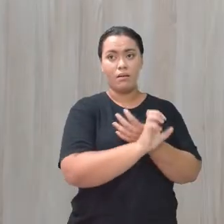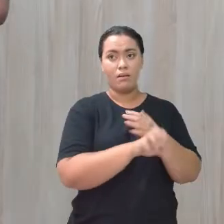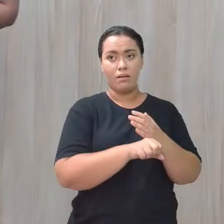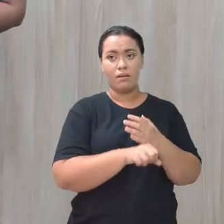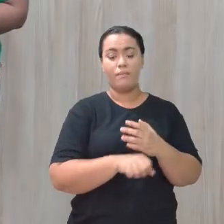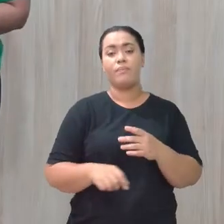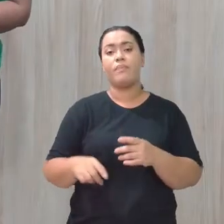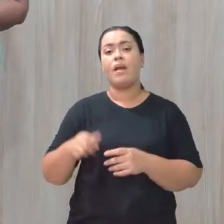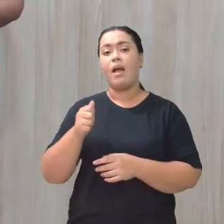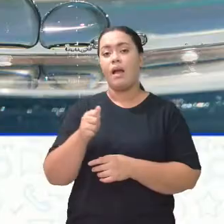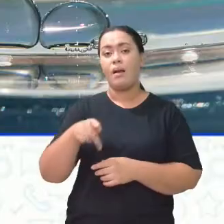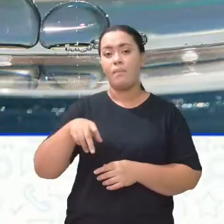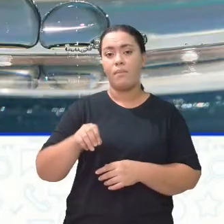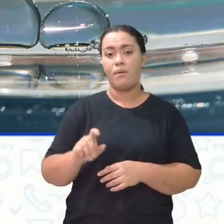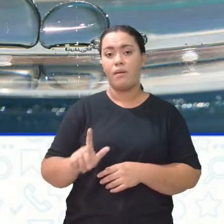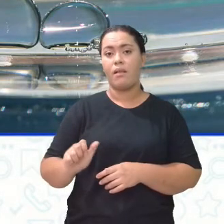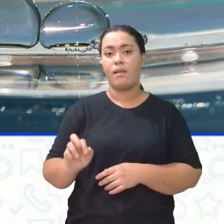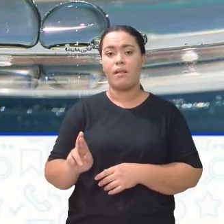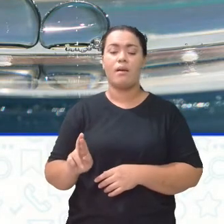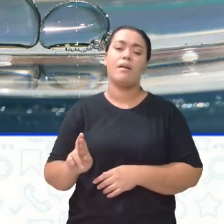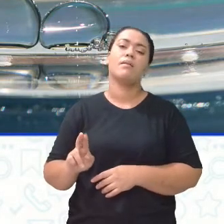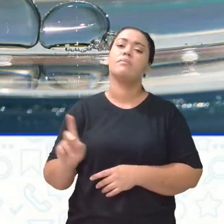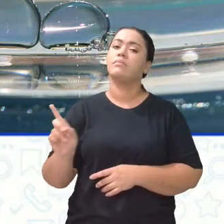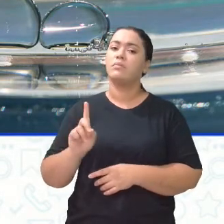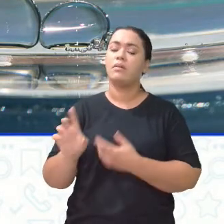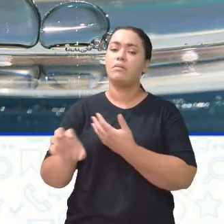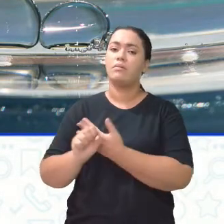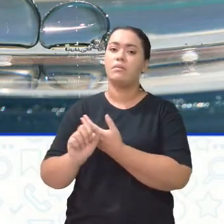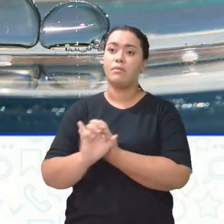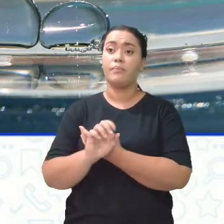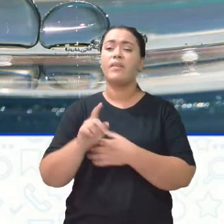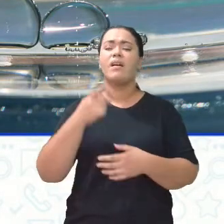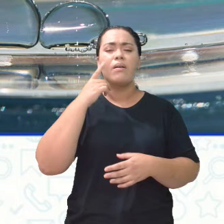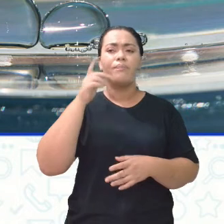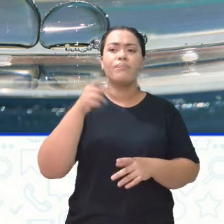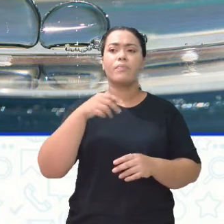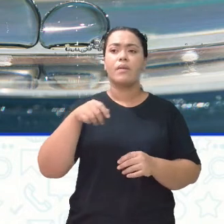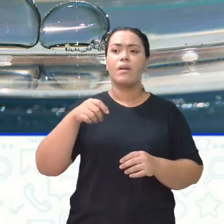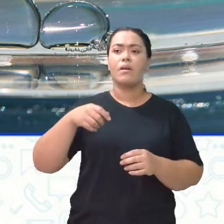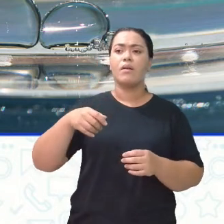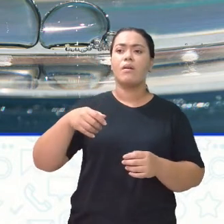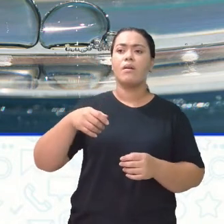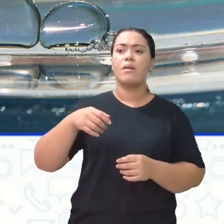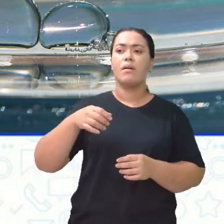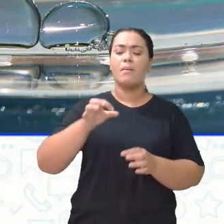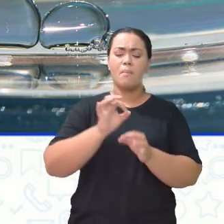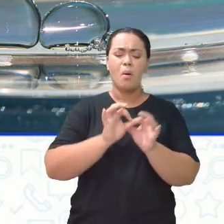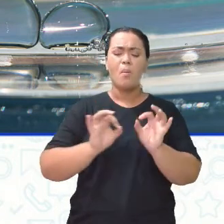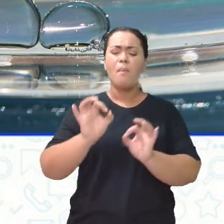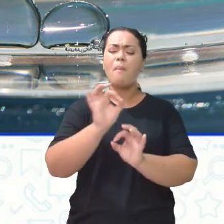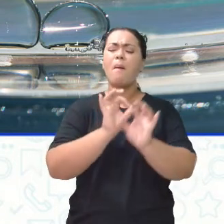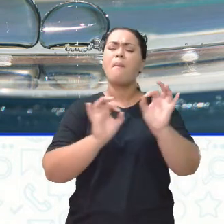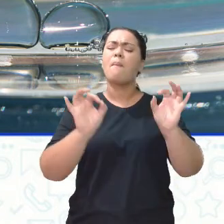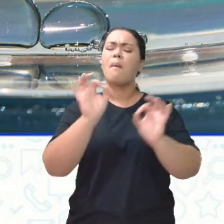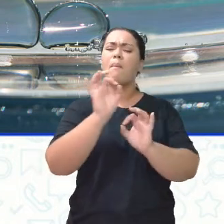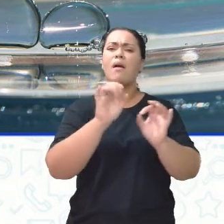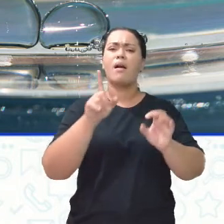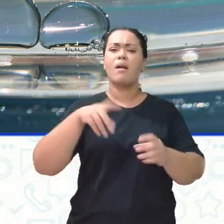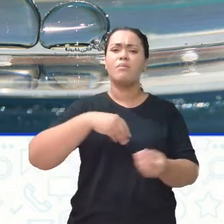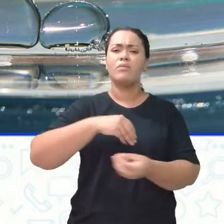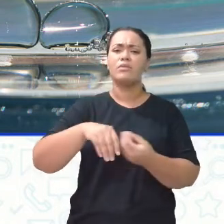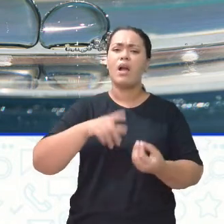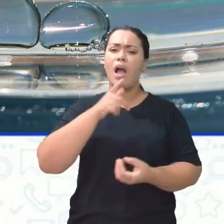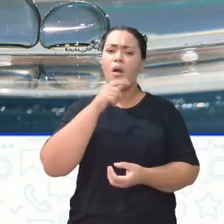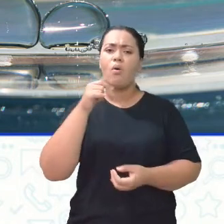Olha, essas bolinhas que forma quando a gente coloca aí o óleo em água, por que isso acontece?